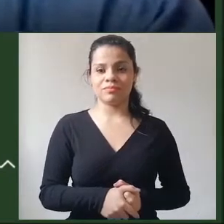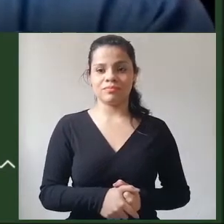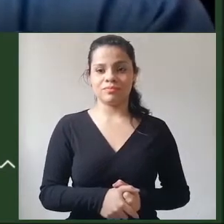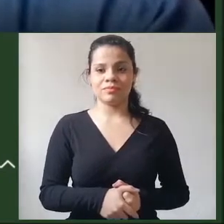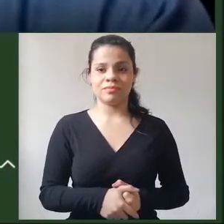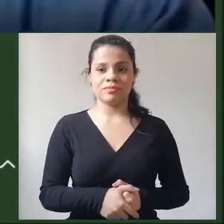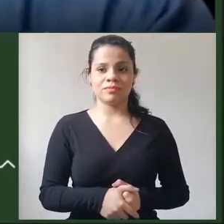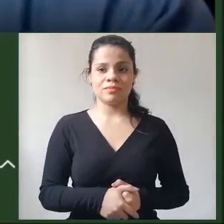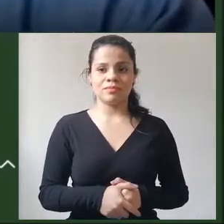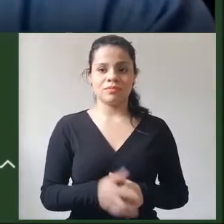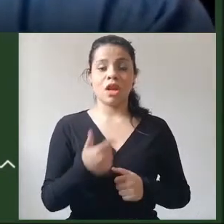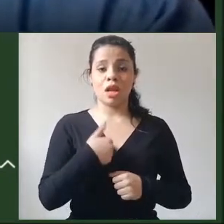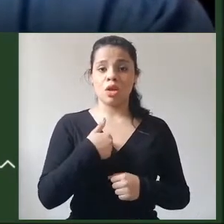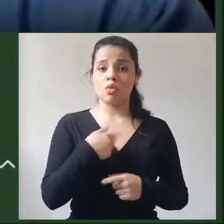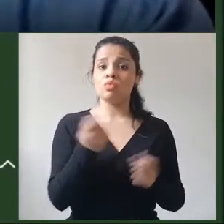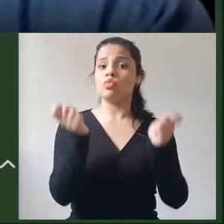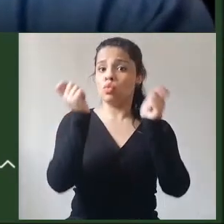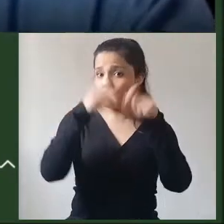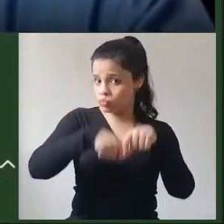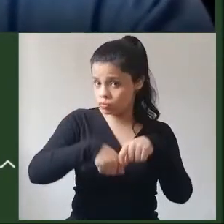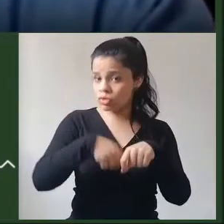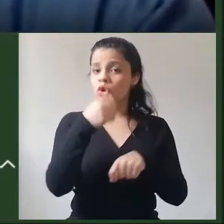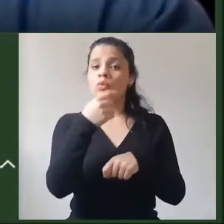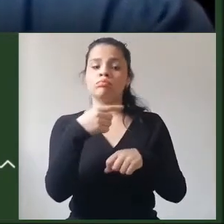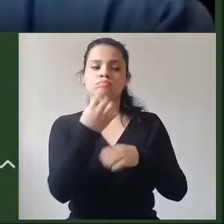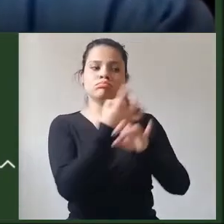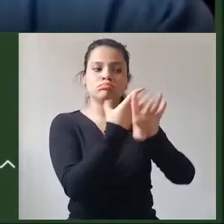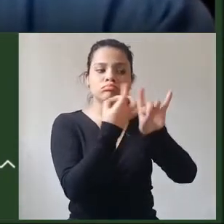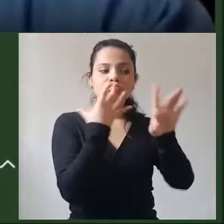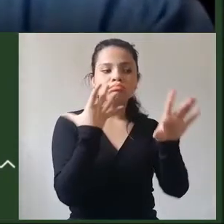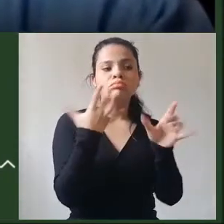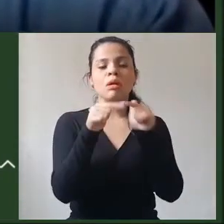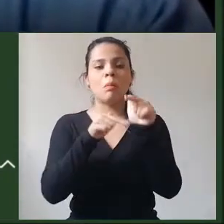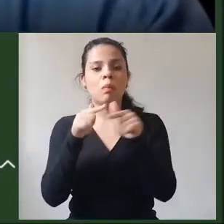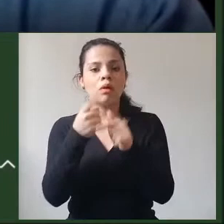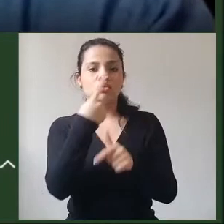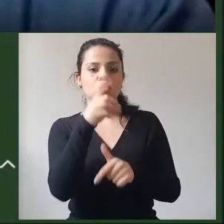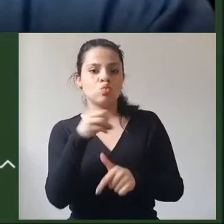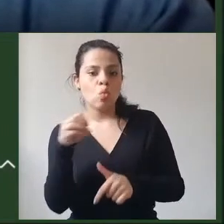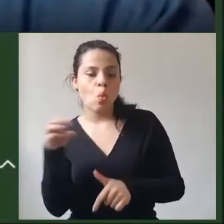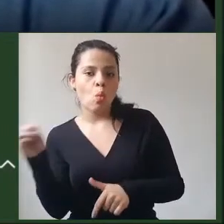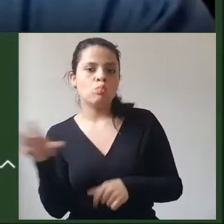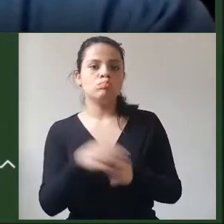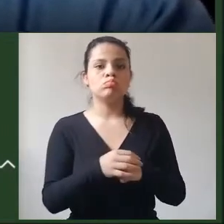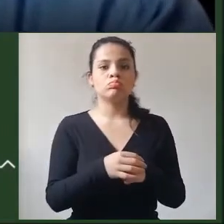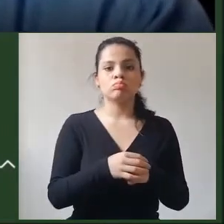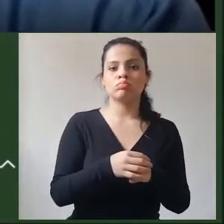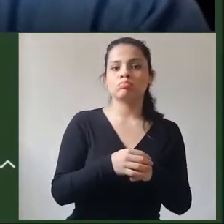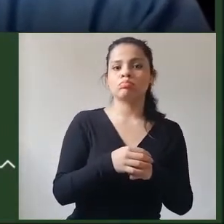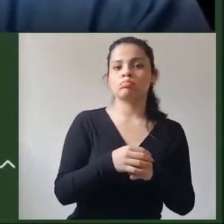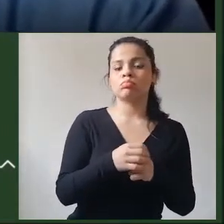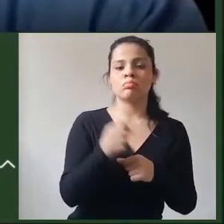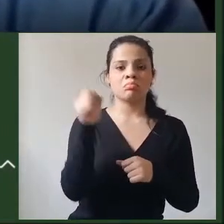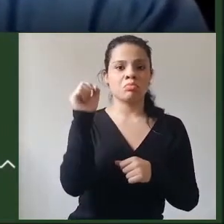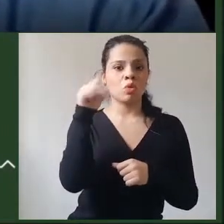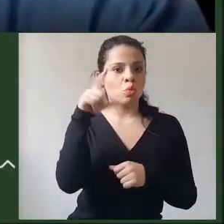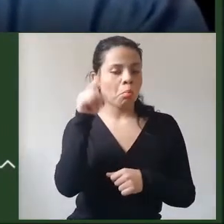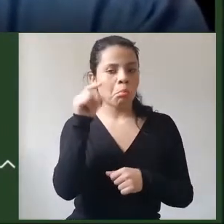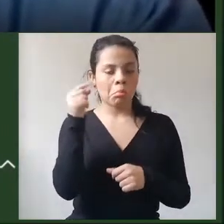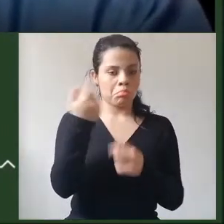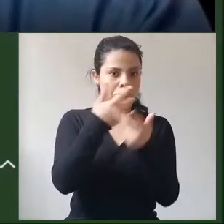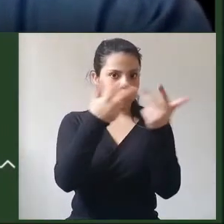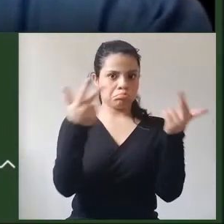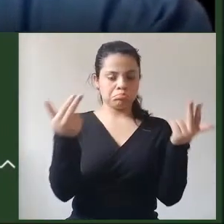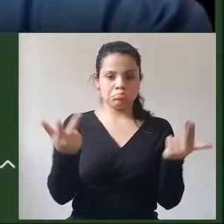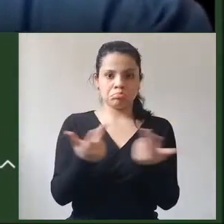necessidade de estar no frontline, porque eu posso fazer todo o meu trabalho através do Zoom, Skype, ou iPhone,